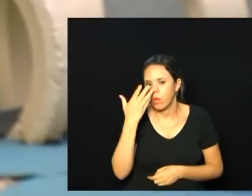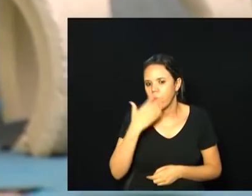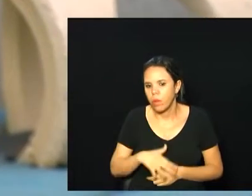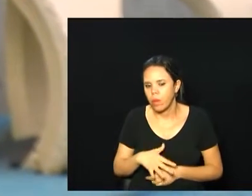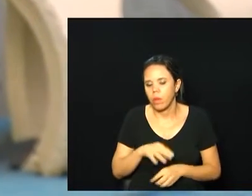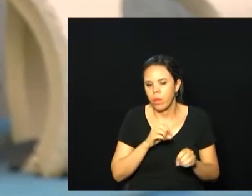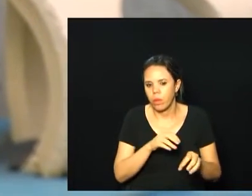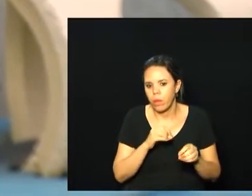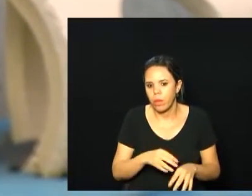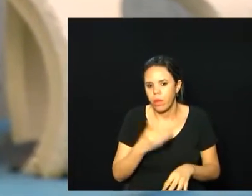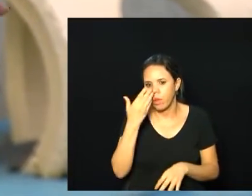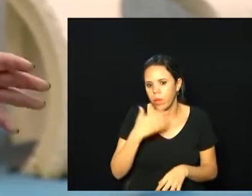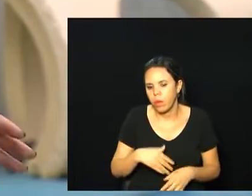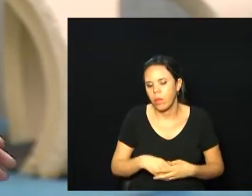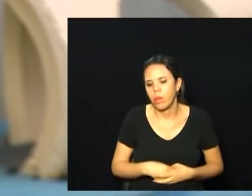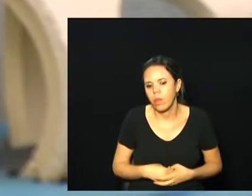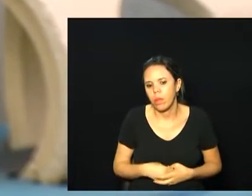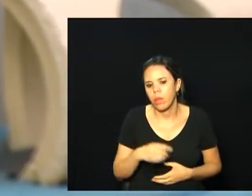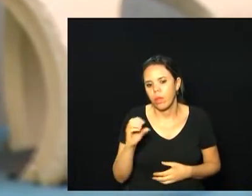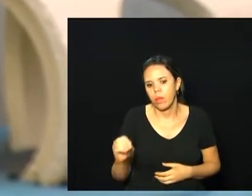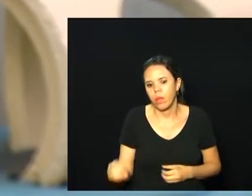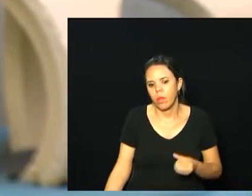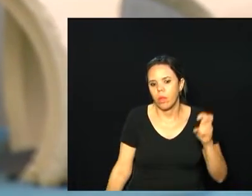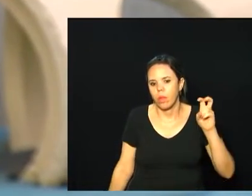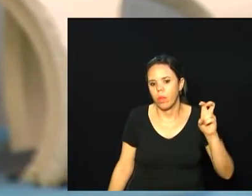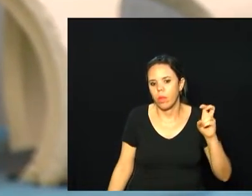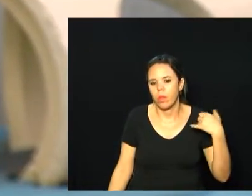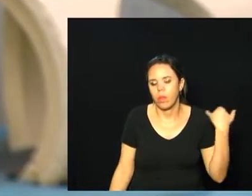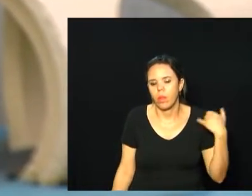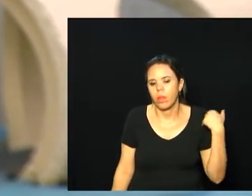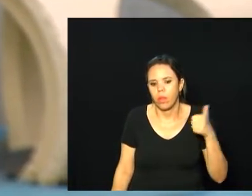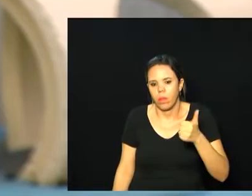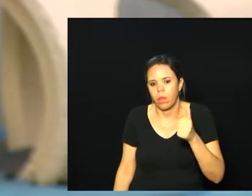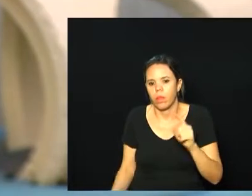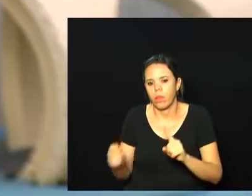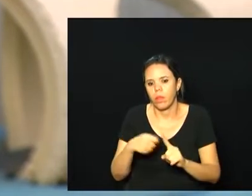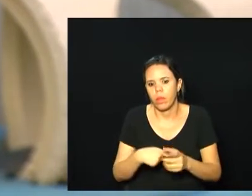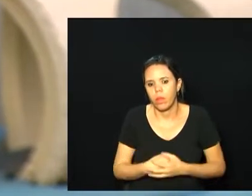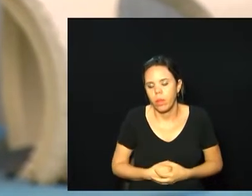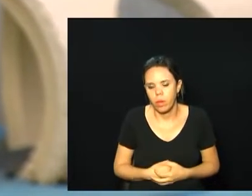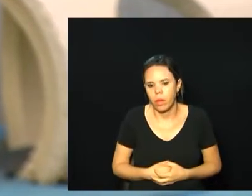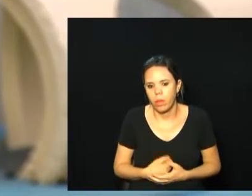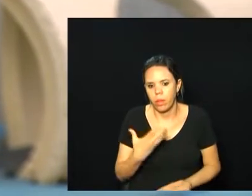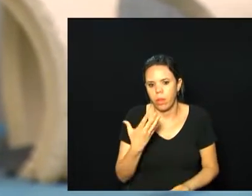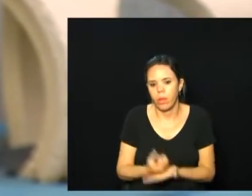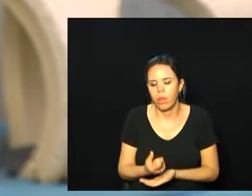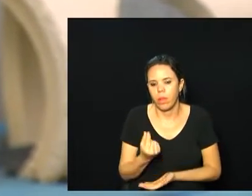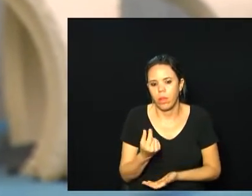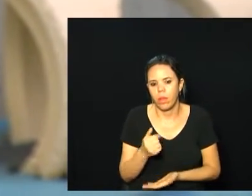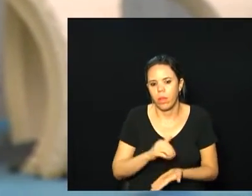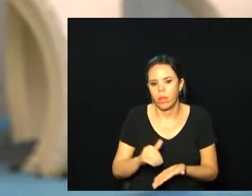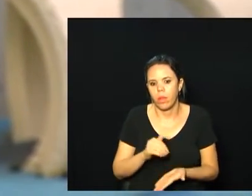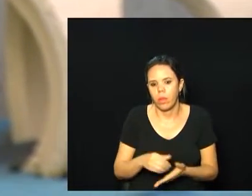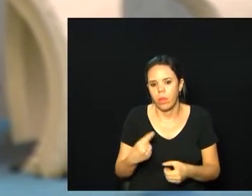na educação infantil de 0 a 5 anos e 11 meses. E recebe verbas da